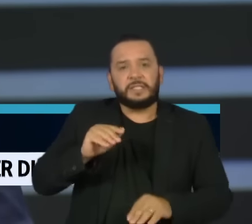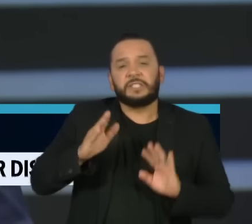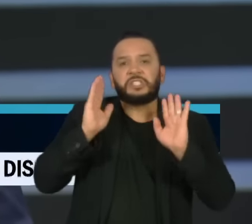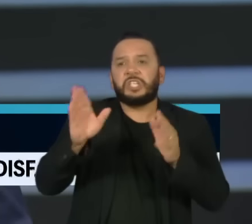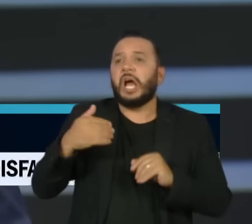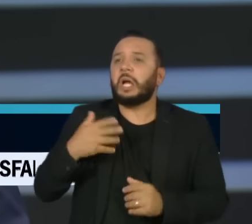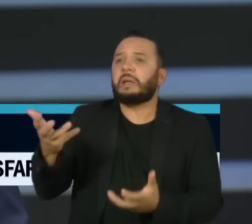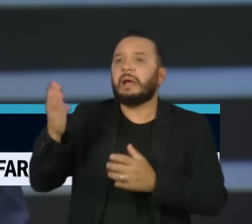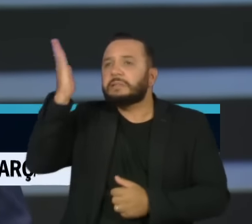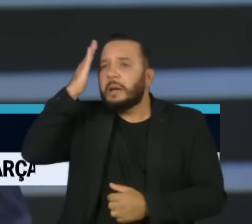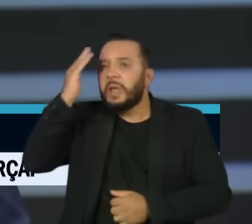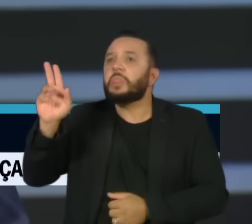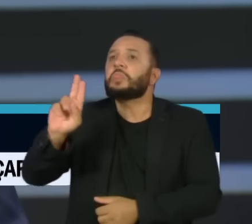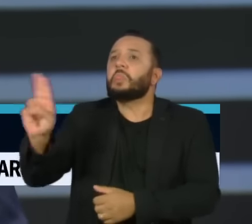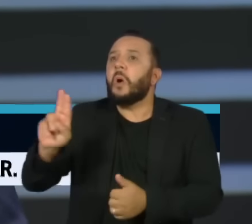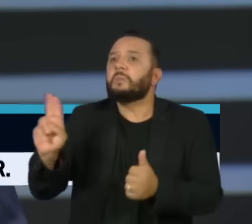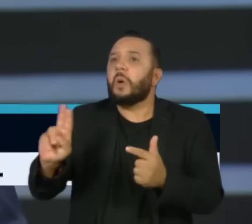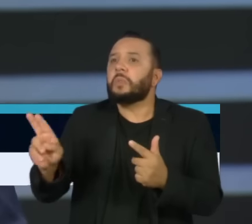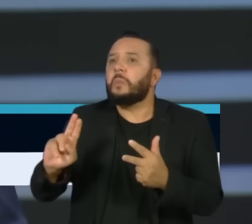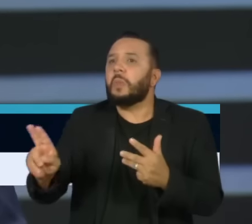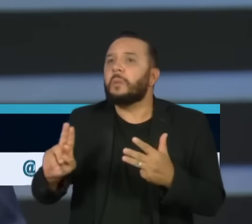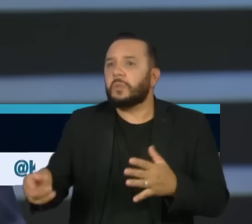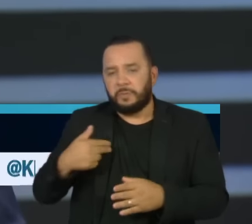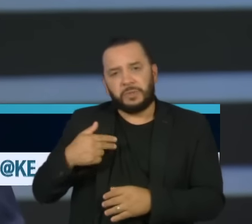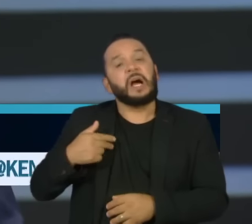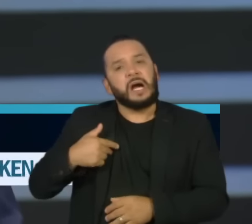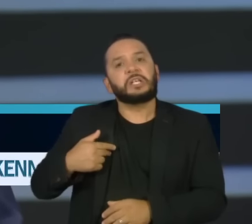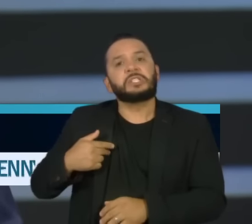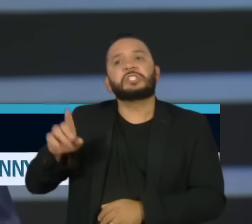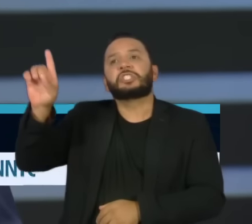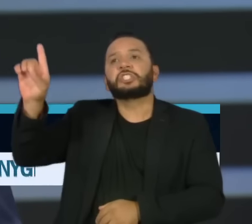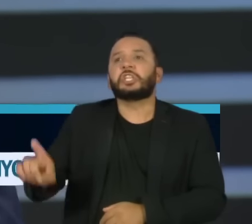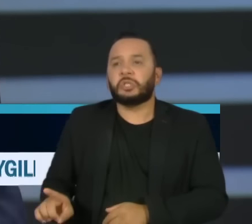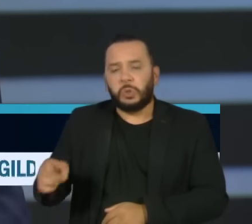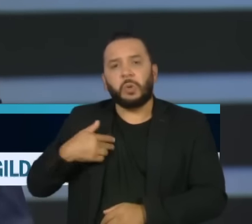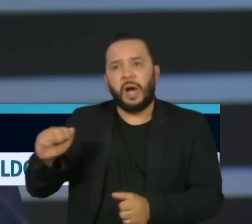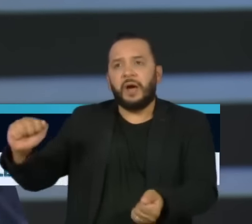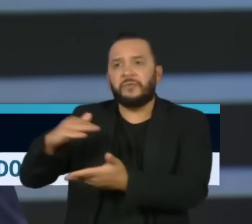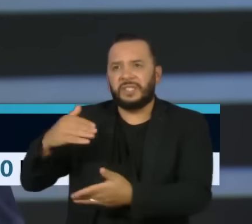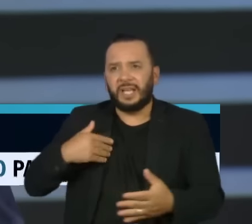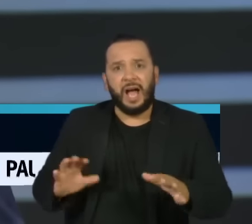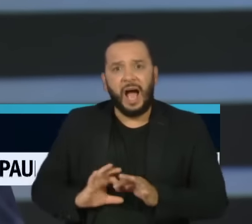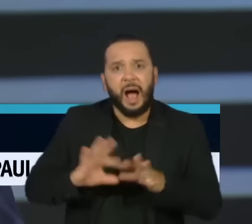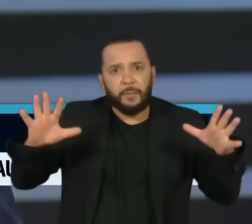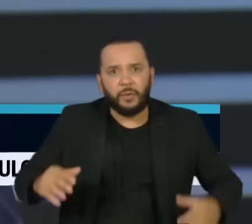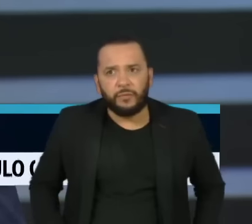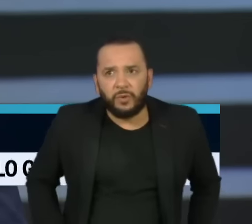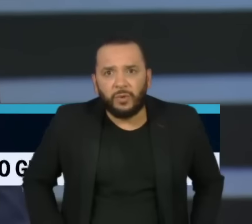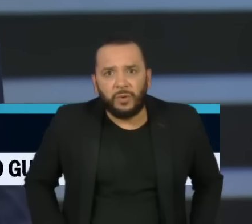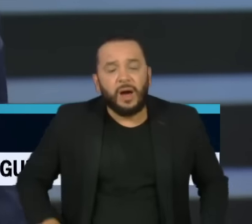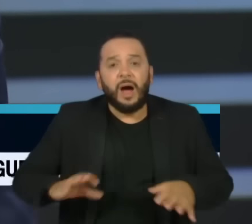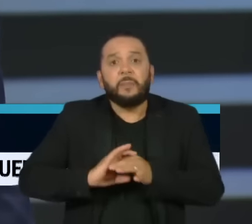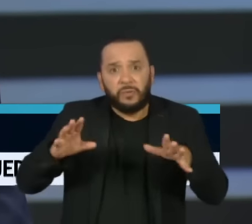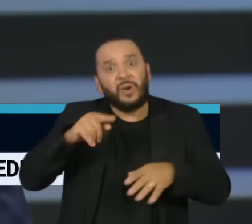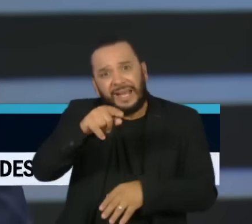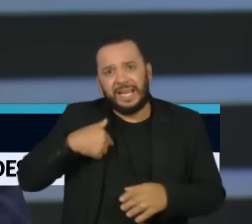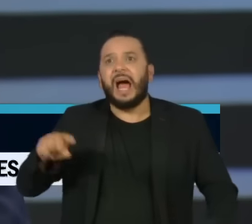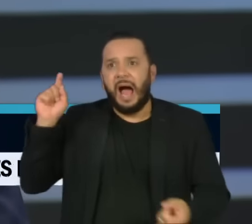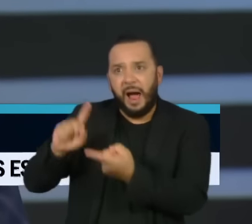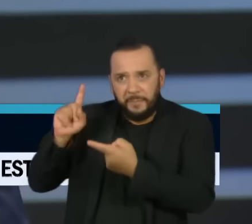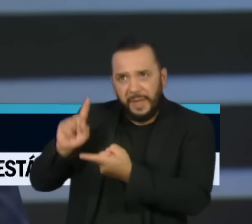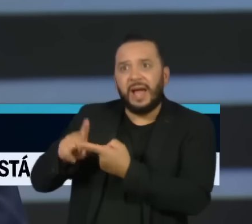apontando, querendo saber o nome dos diretores da Anvisa que aprovaram algo que o mundo inteiro está fazendo. Ele está ameaçando